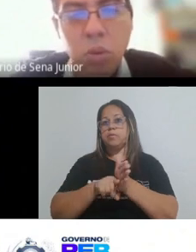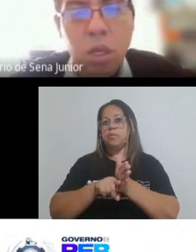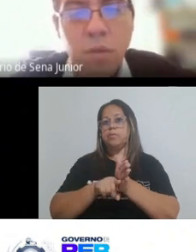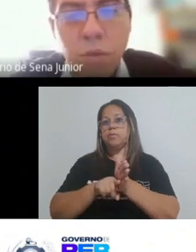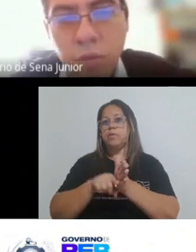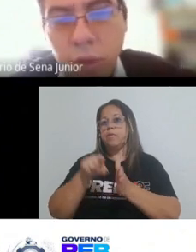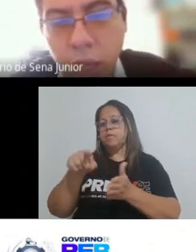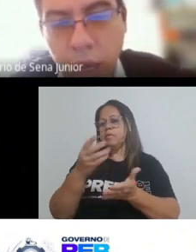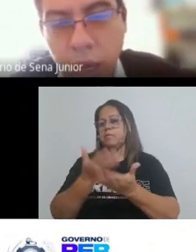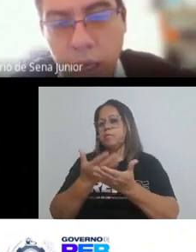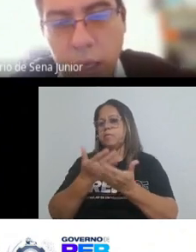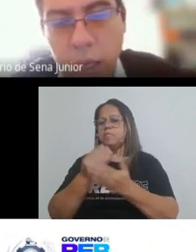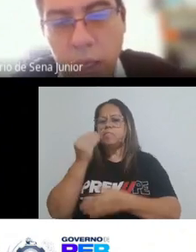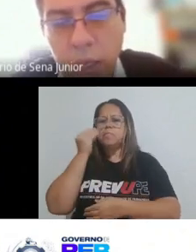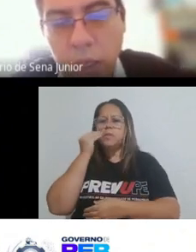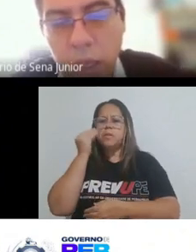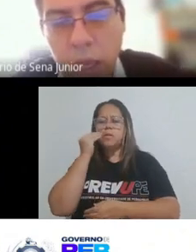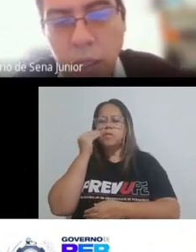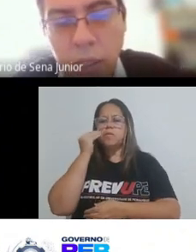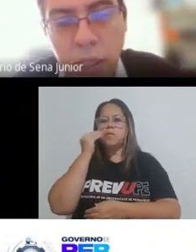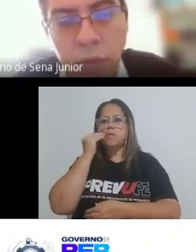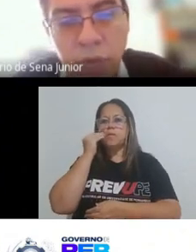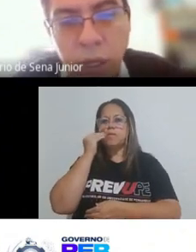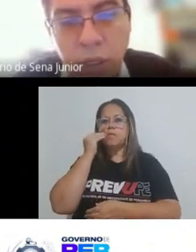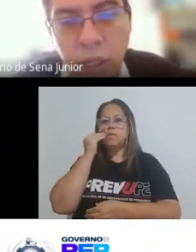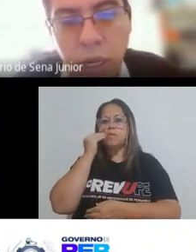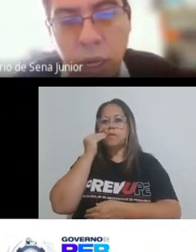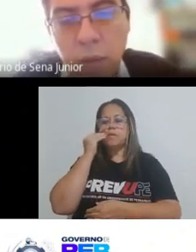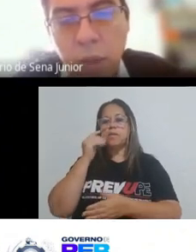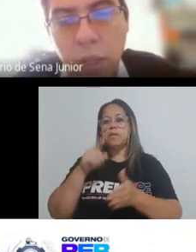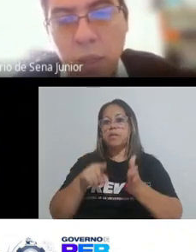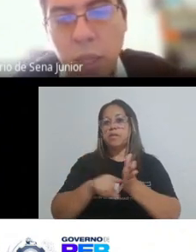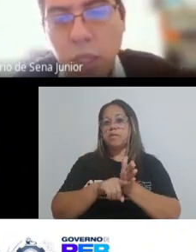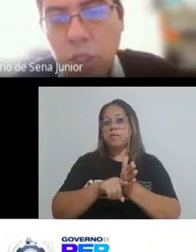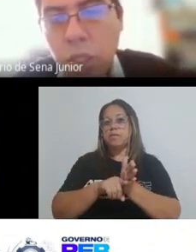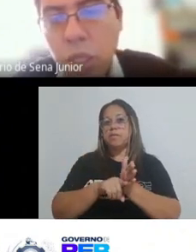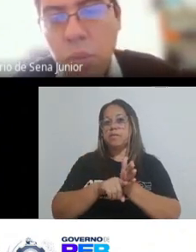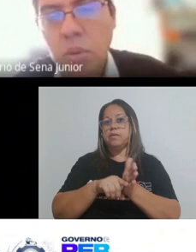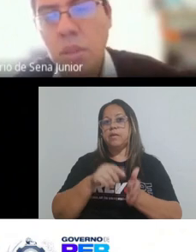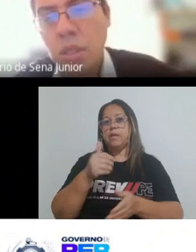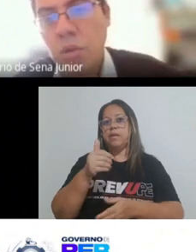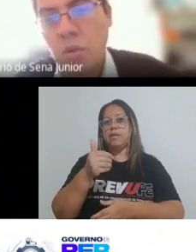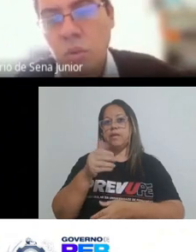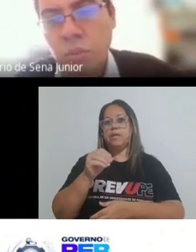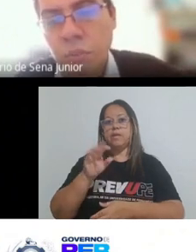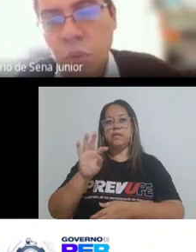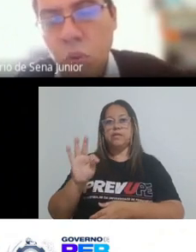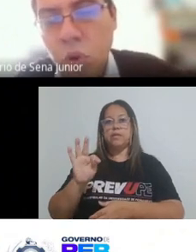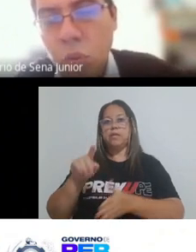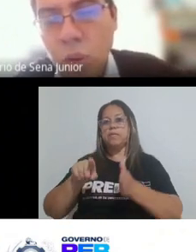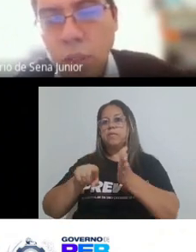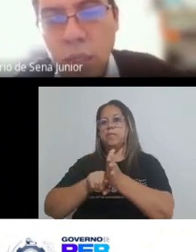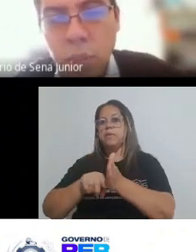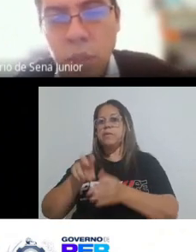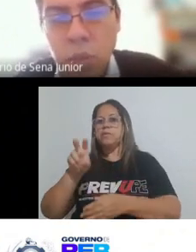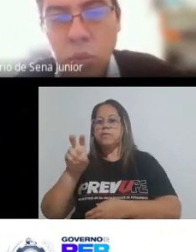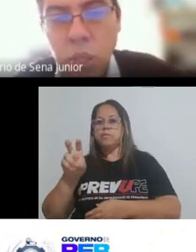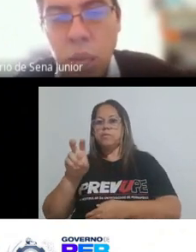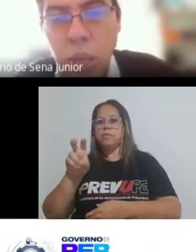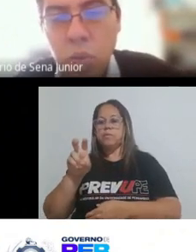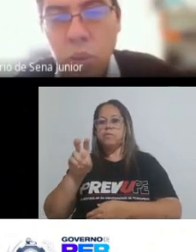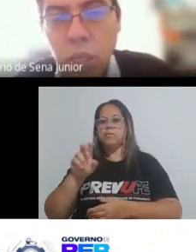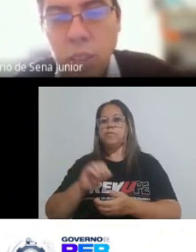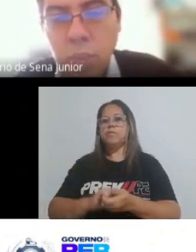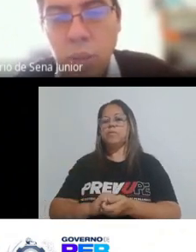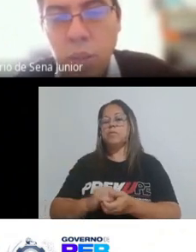o estudante verificará que esta diferença será 10T menos 5. como o lançamento